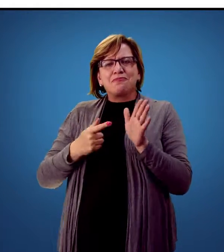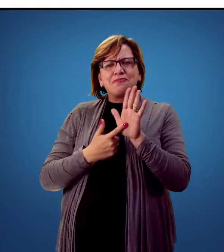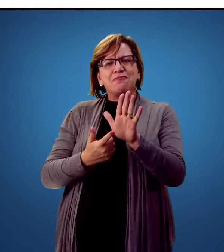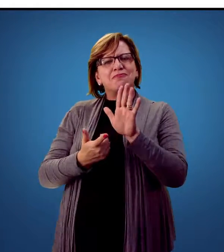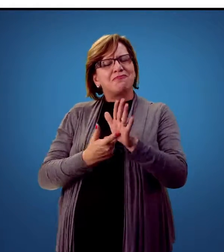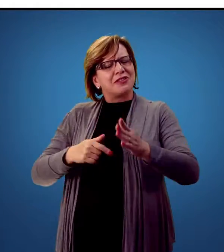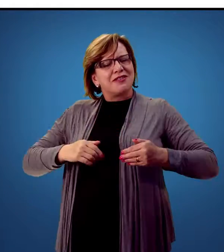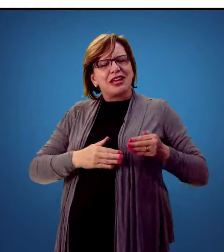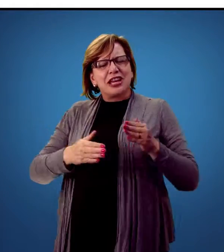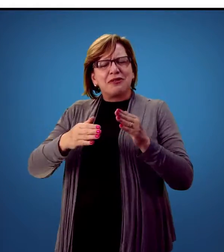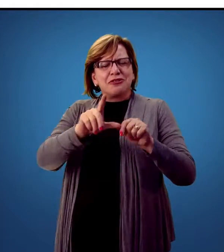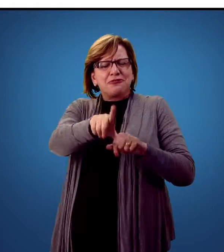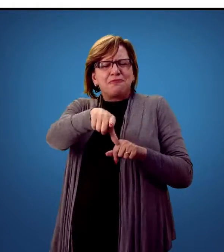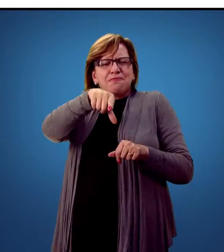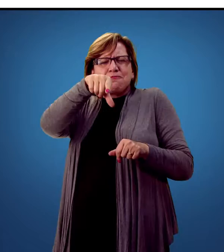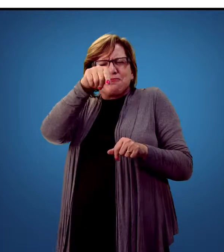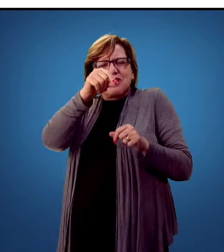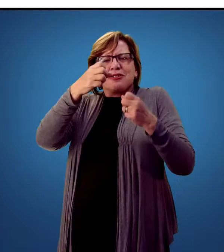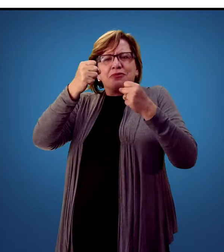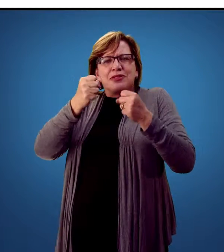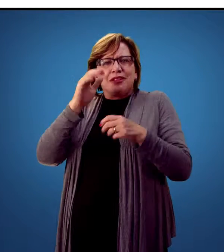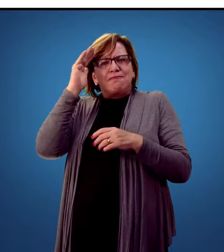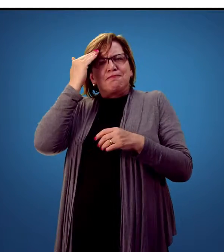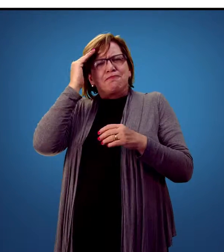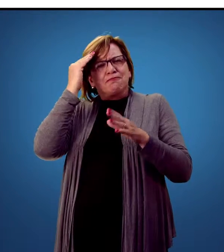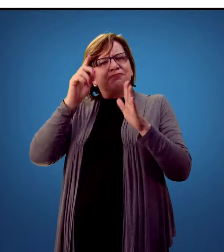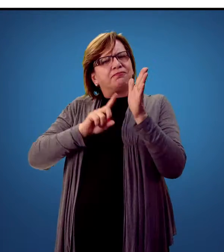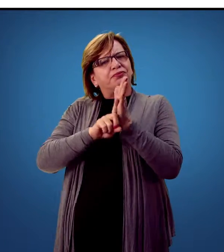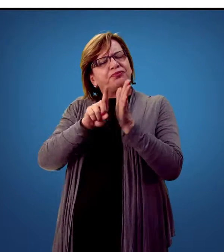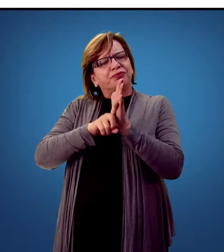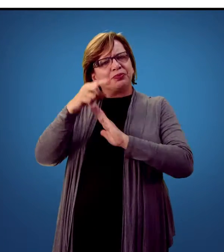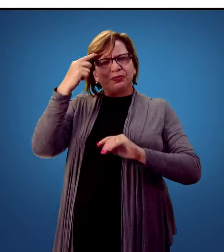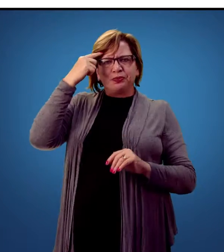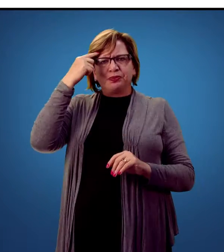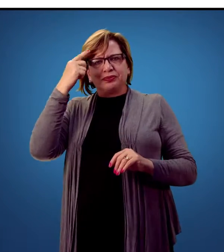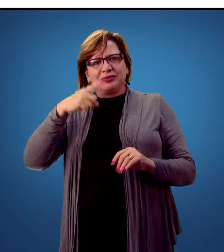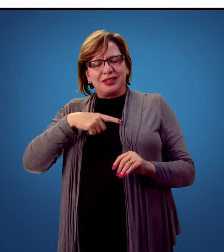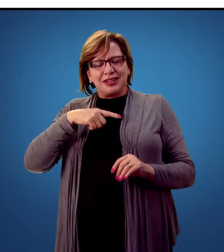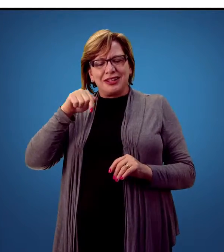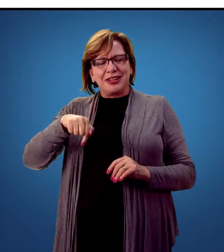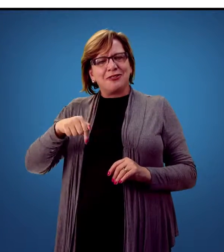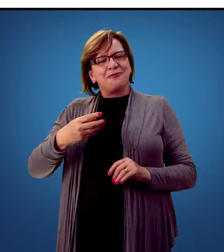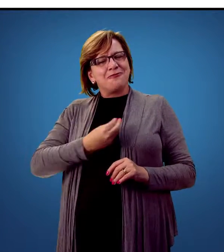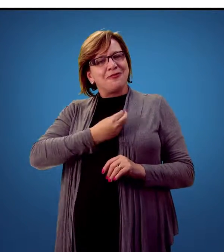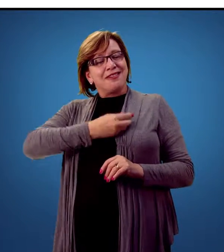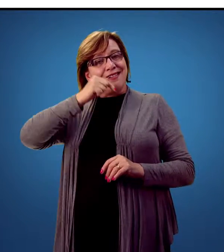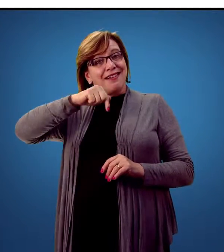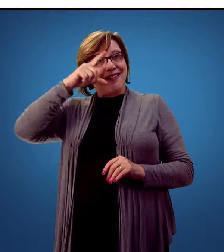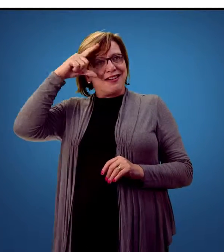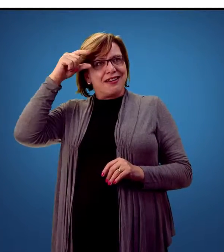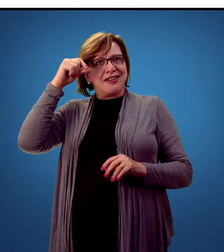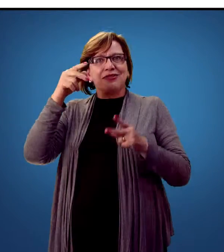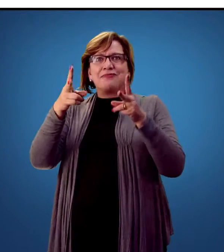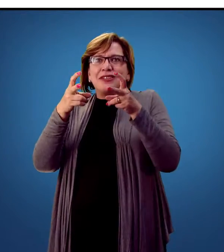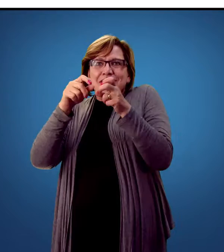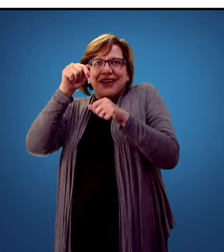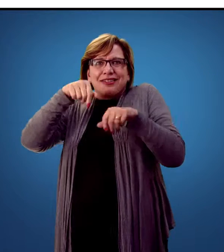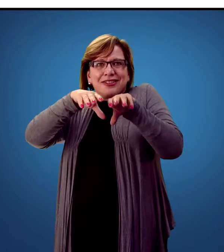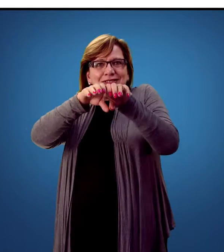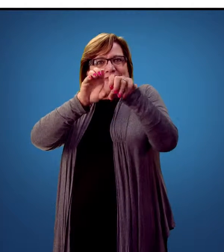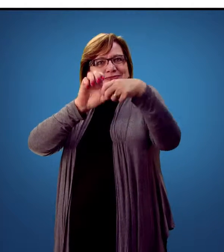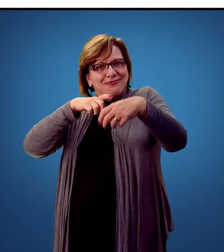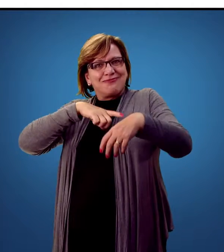para que melhor eu pudesse compreender essas questões e claro morando aqui em guarapuava eu percebi que aqui na unicentro